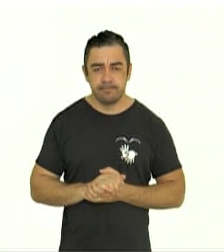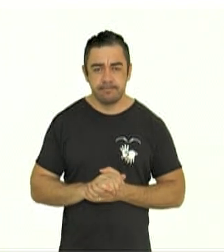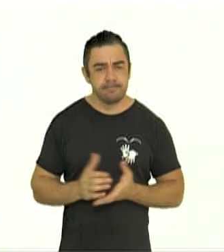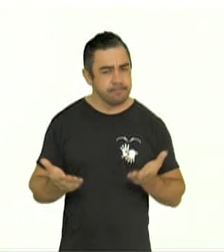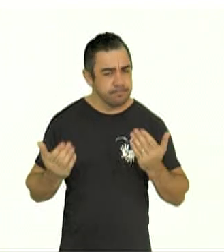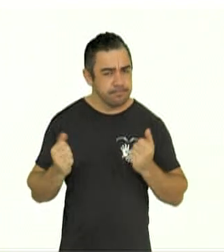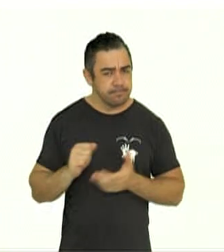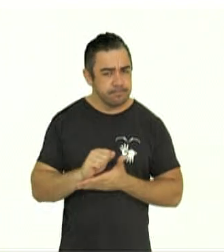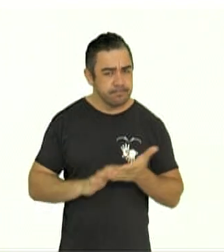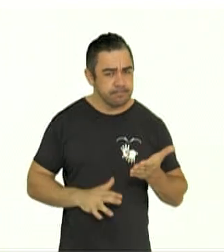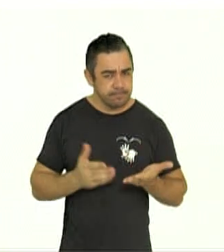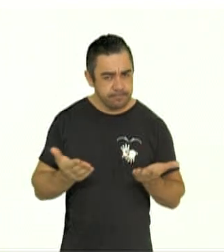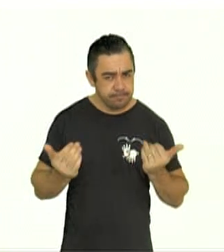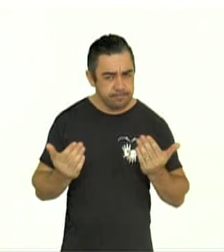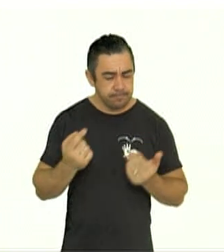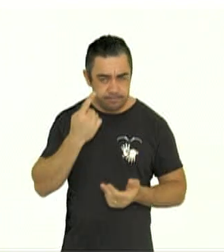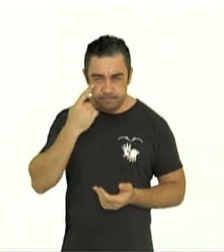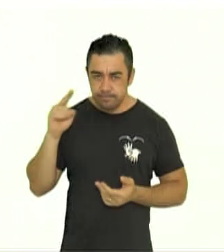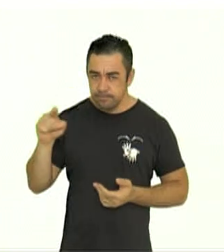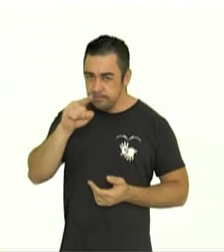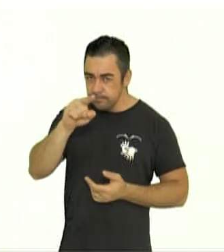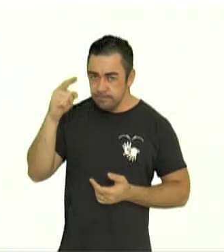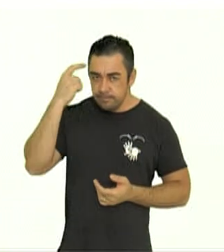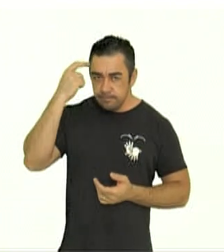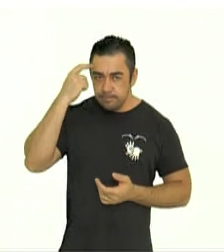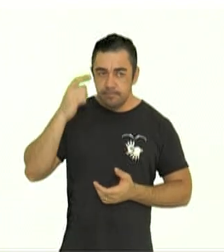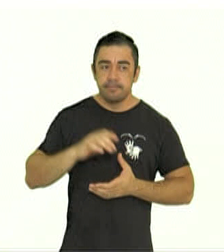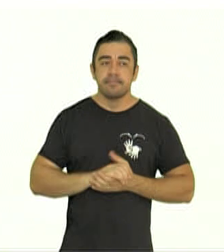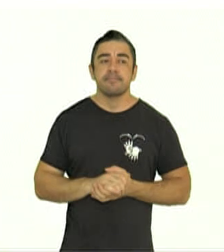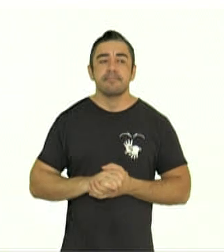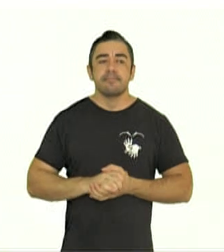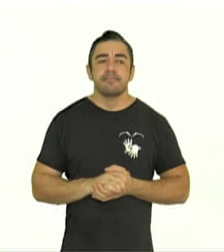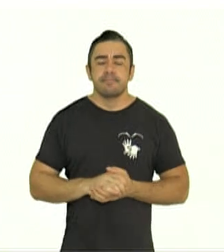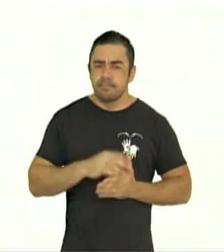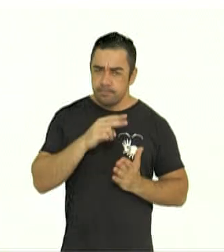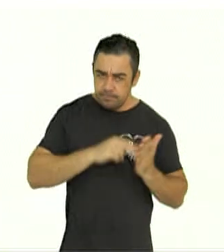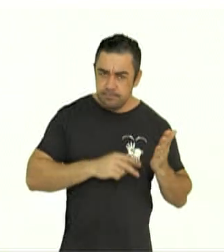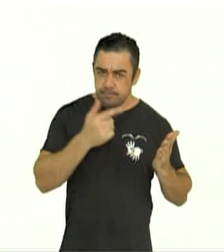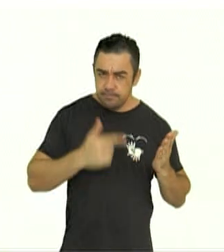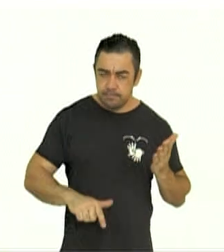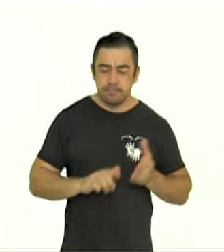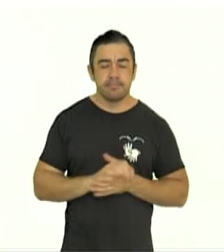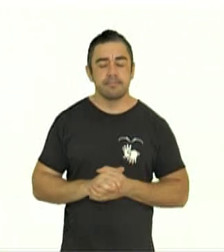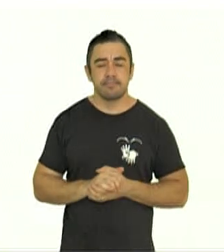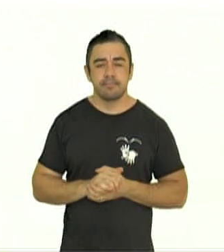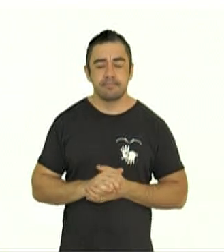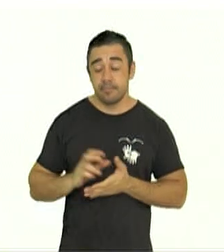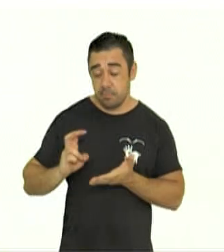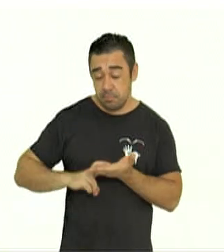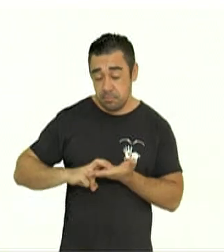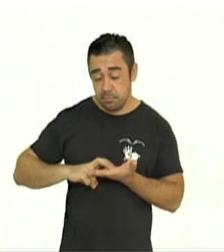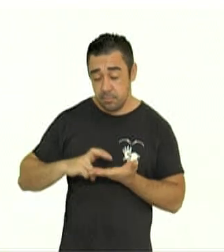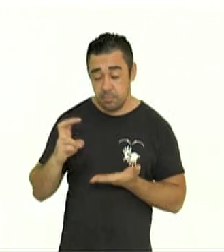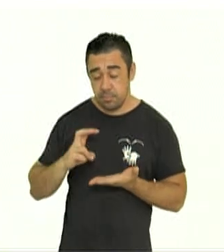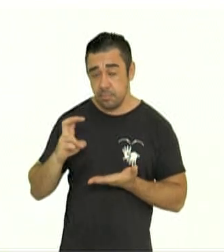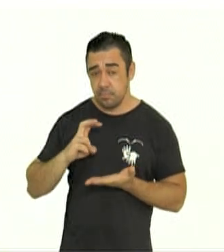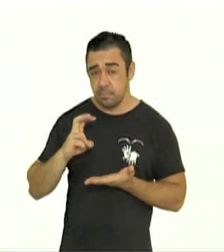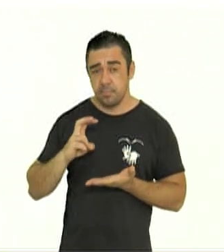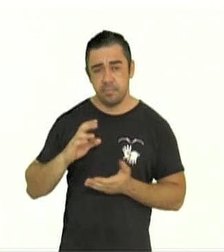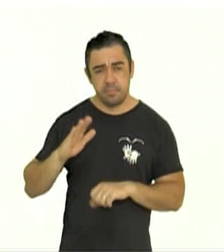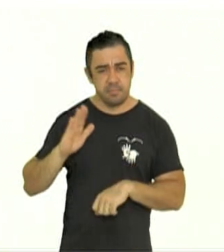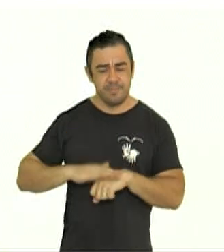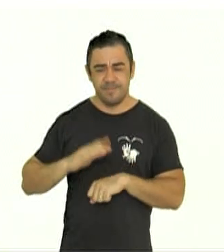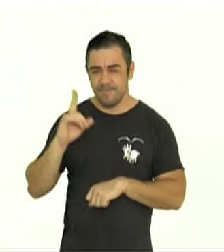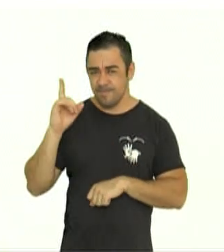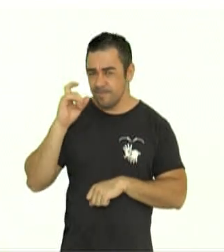Vamos lá para uma atividade? Quero ver você pensando agora. Olha lá, releia o trecho. A manhã mais brutal da vida